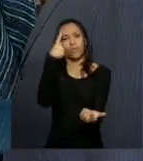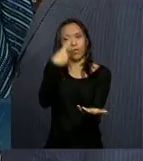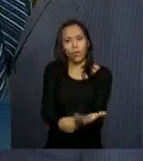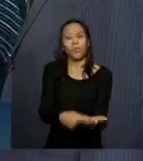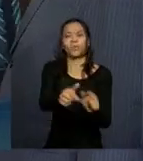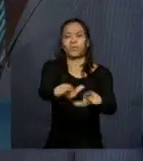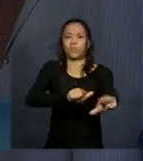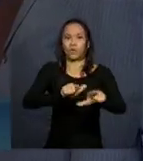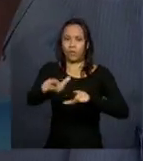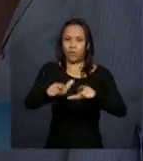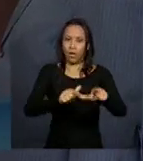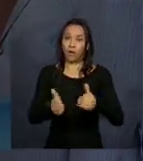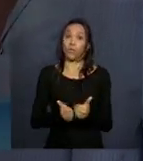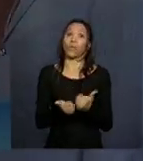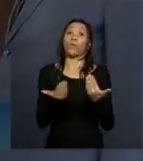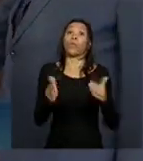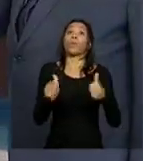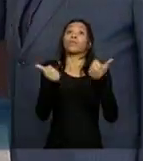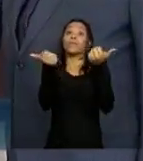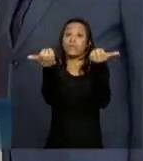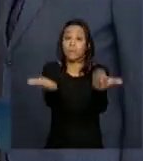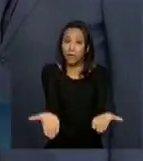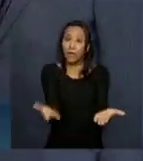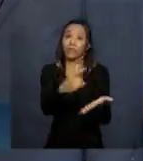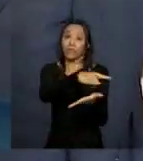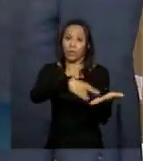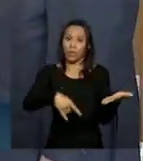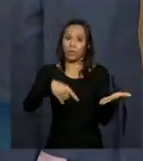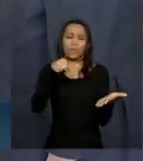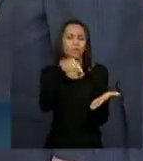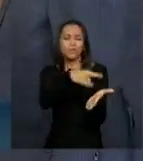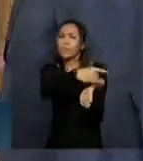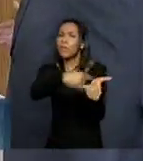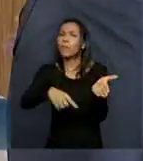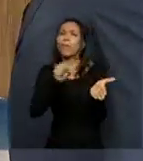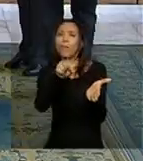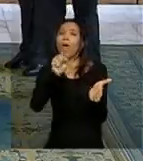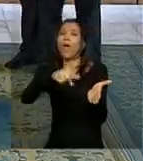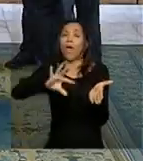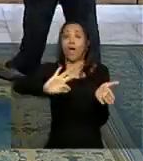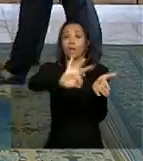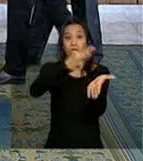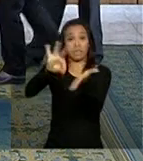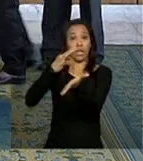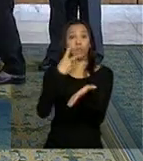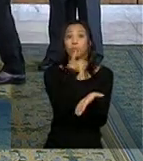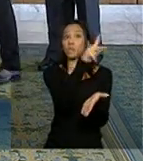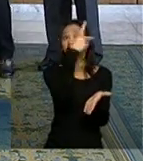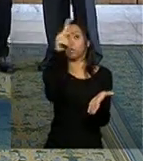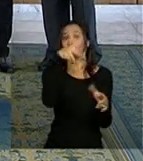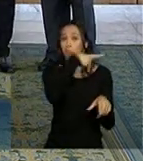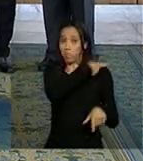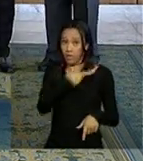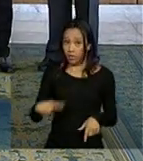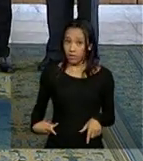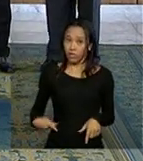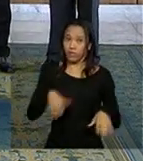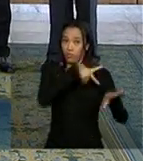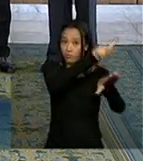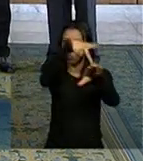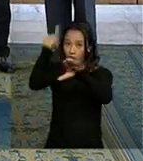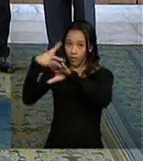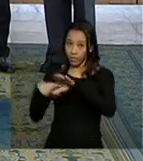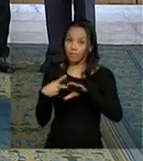funções a partir da entrega das suas credenciais, que é um documento assinado pelo chefe de Estado de origem que pede para